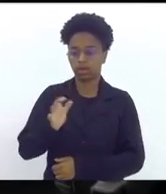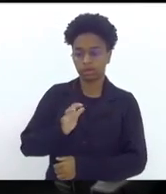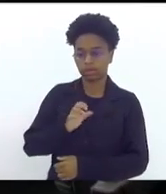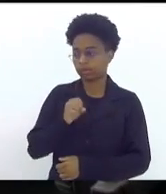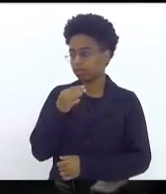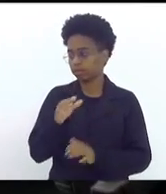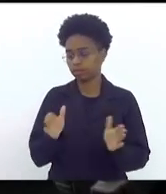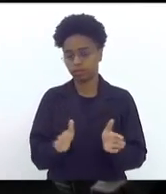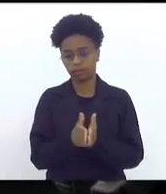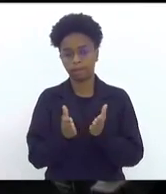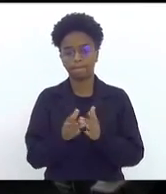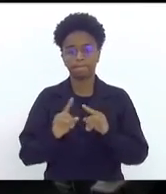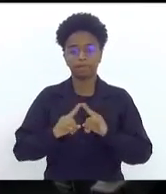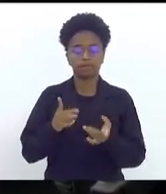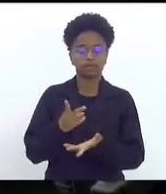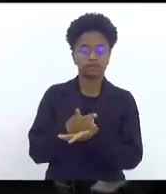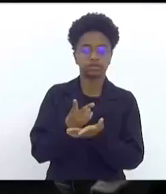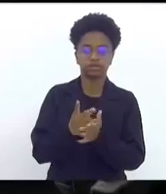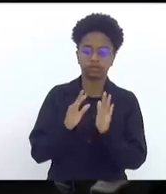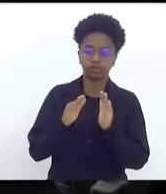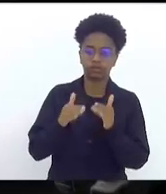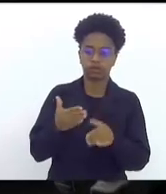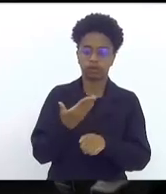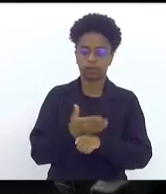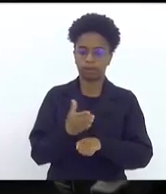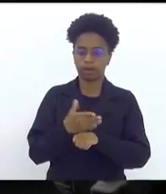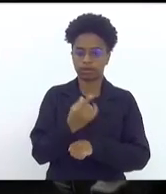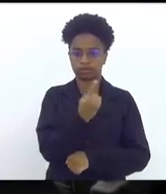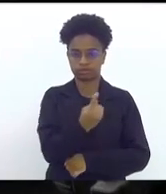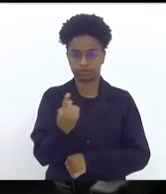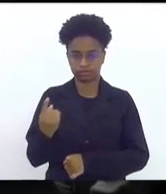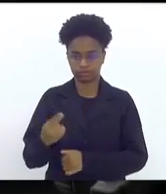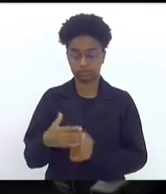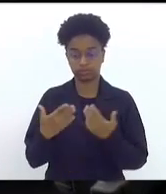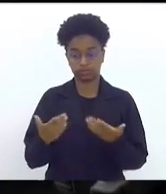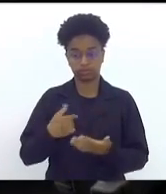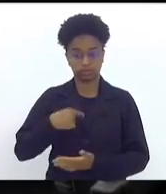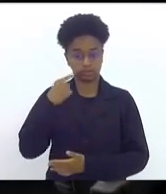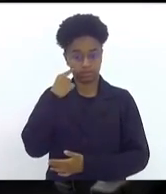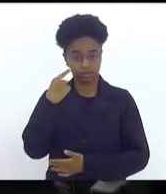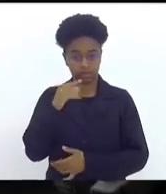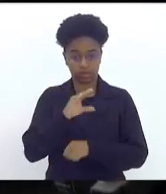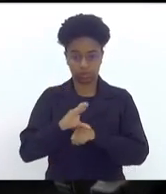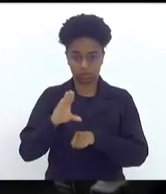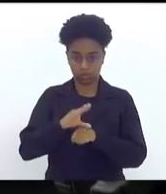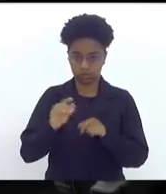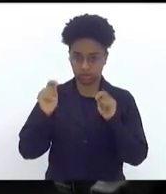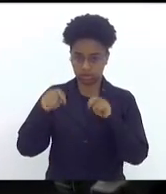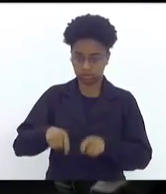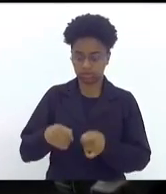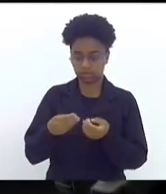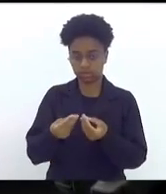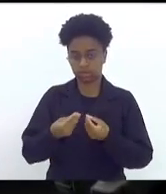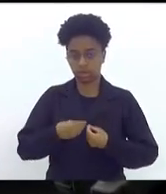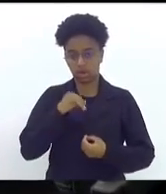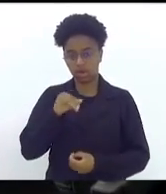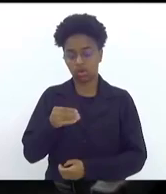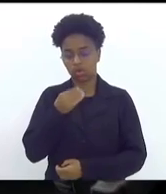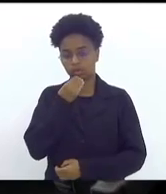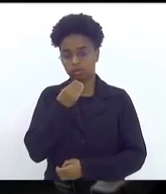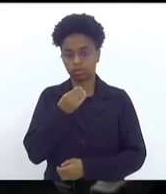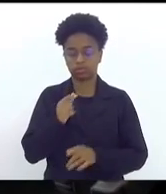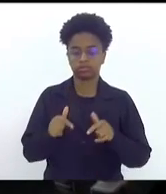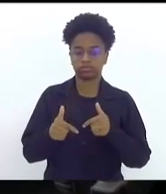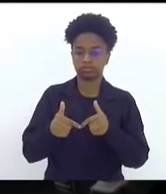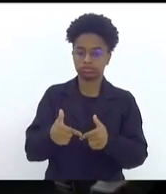com grande influência na prática individual dos seus atores. Penso, portanto, que os cursos de capacitação nos oferecem a oportunidade de intervir